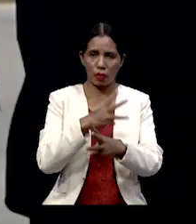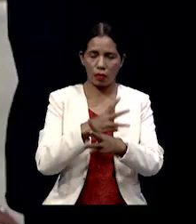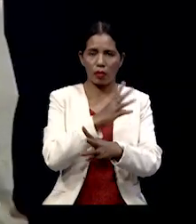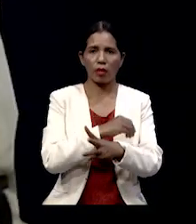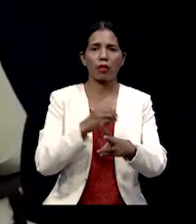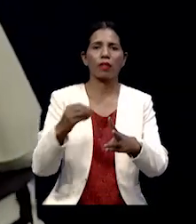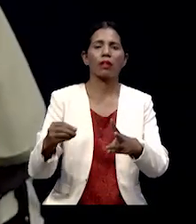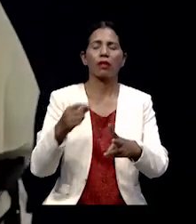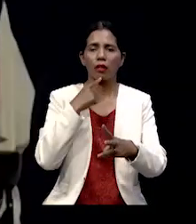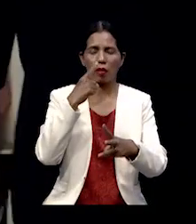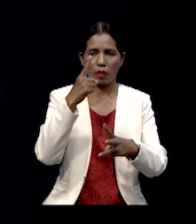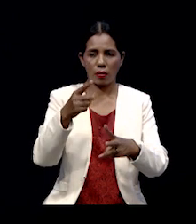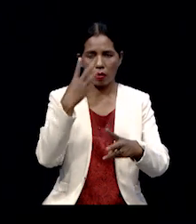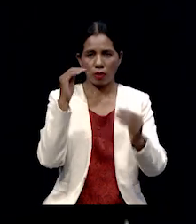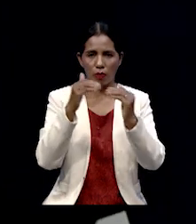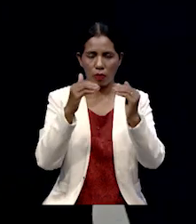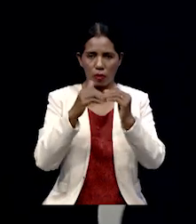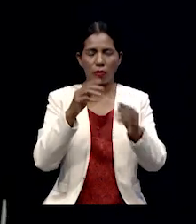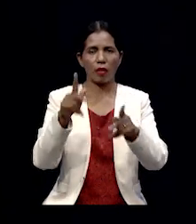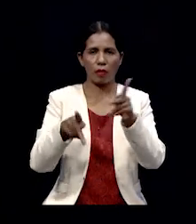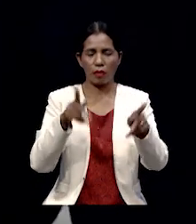lider politiku no diplomata sira.